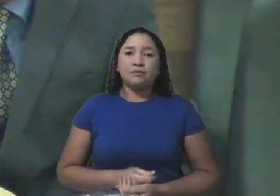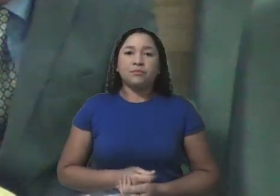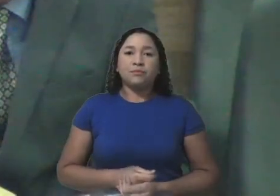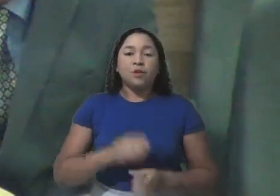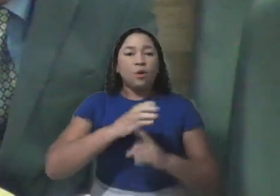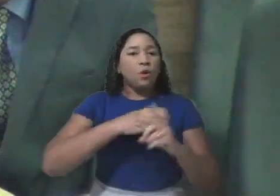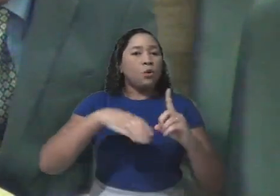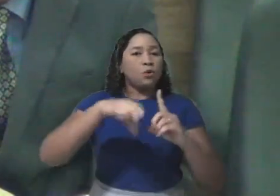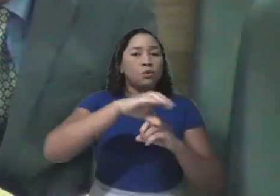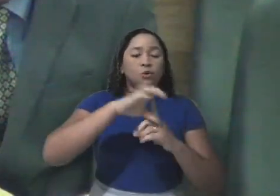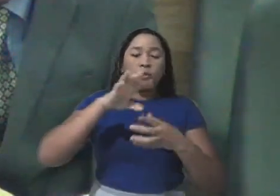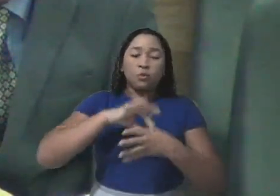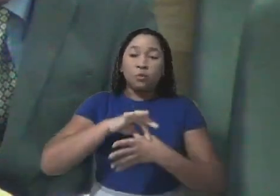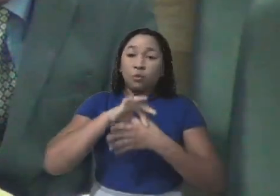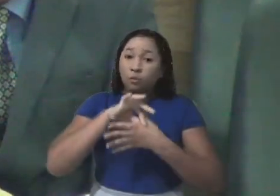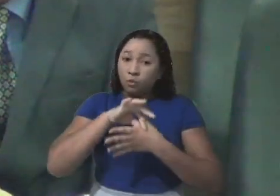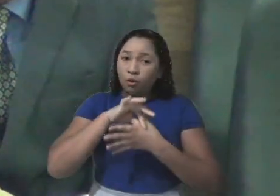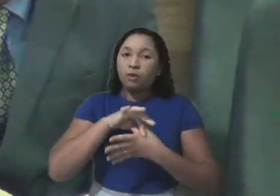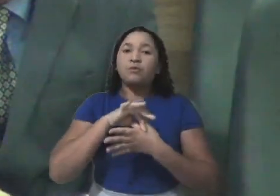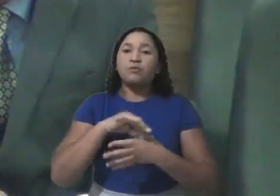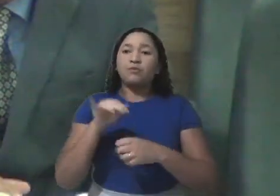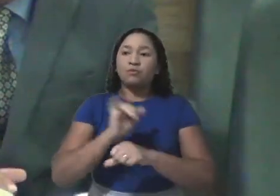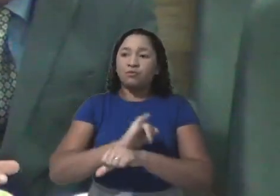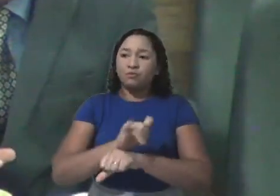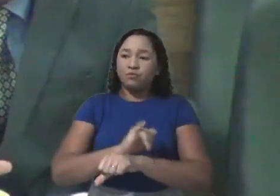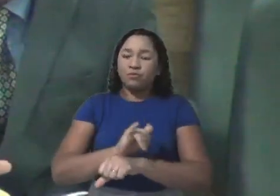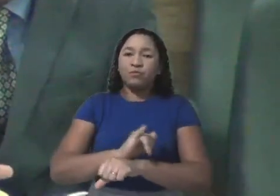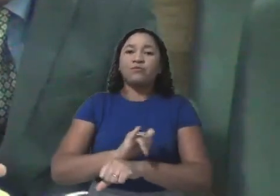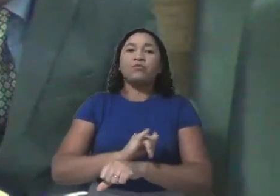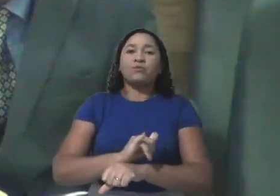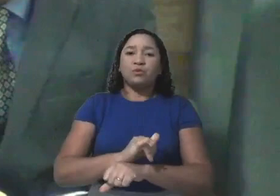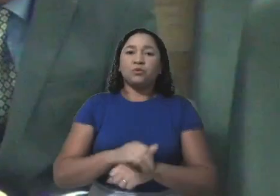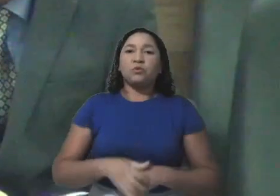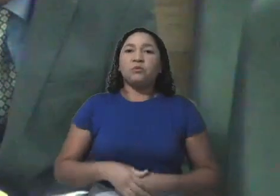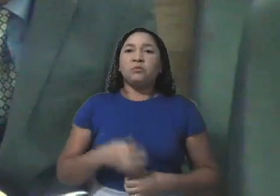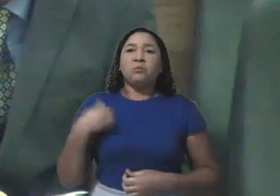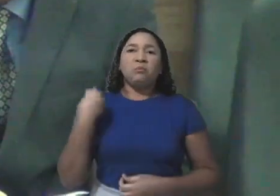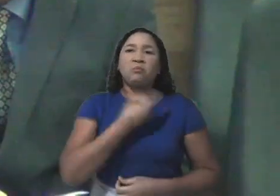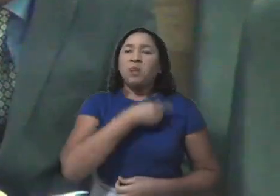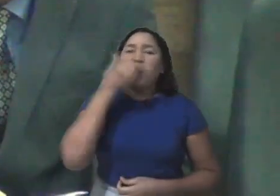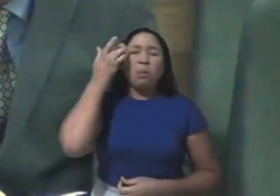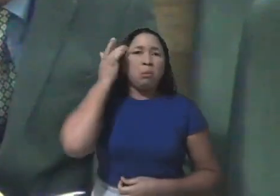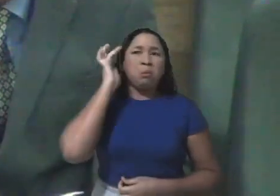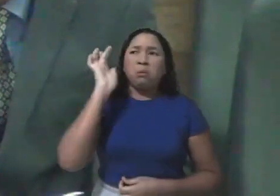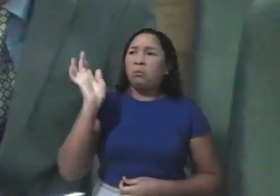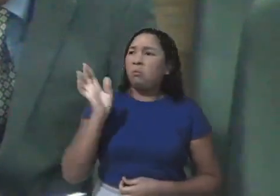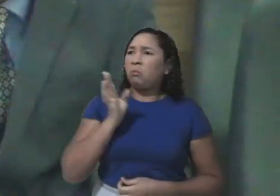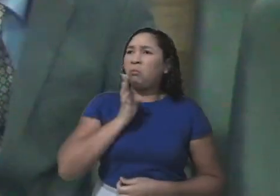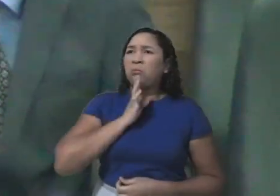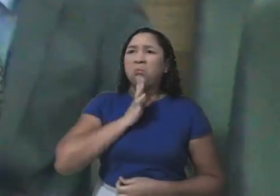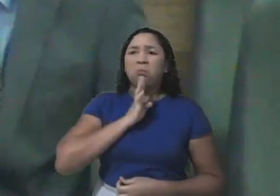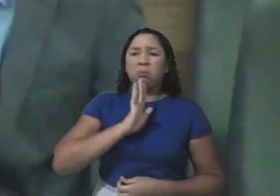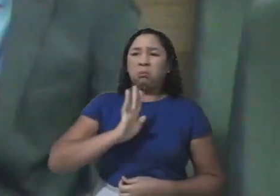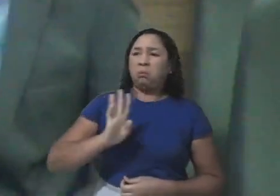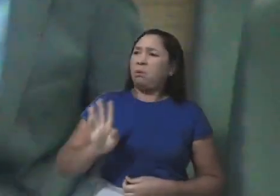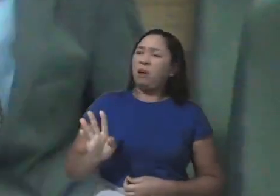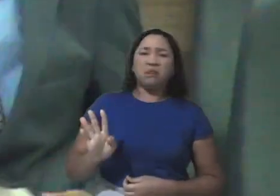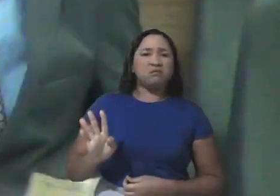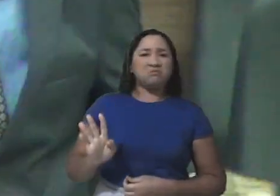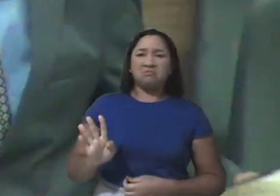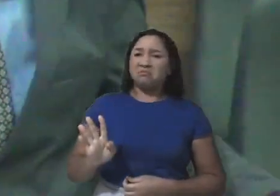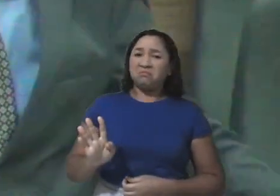tal. Que às vezes nós nem sabemos de onde ele é. Não conhecemos.